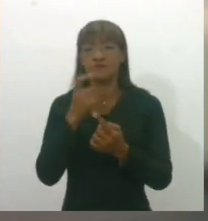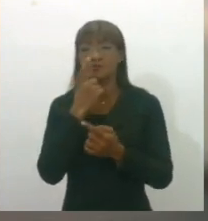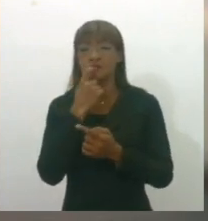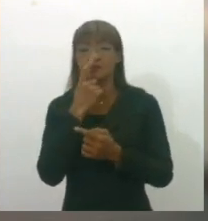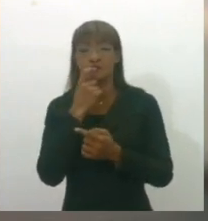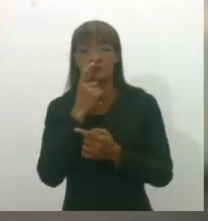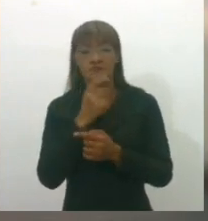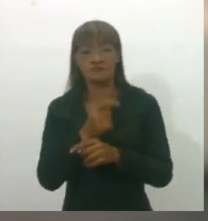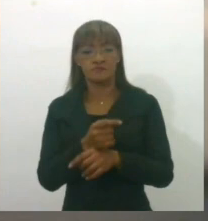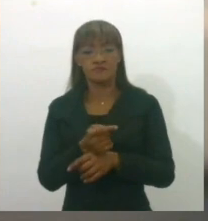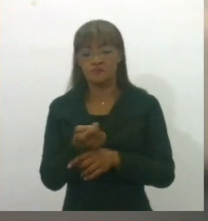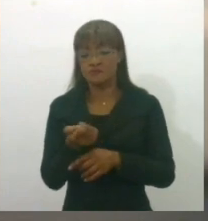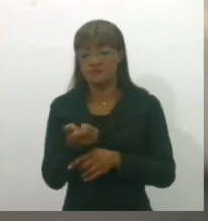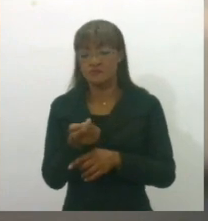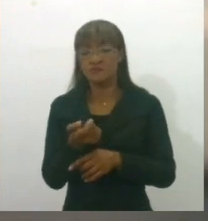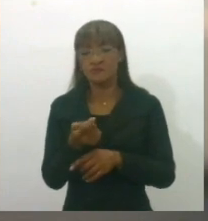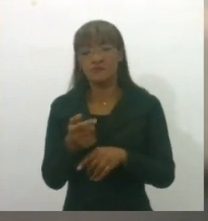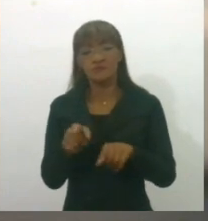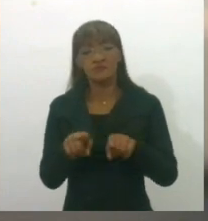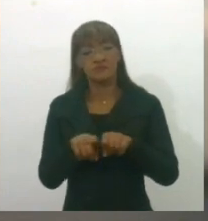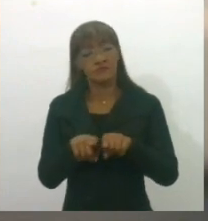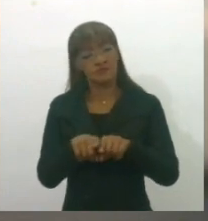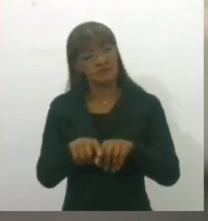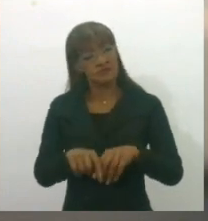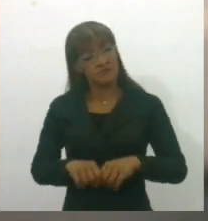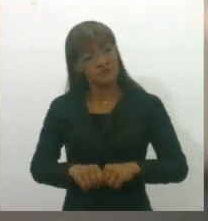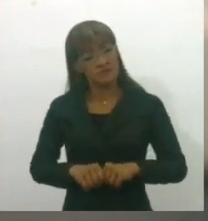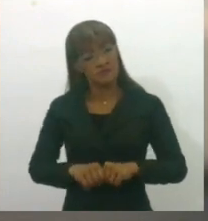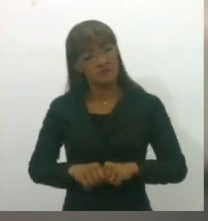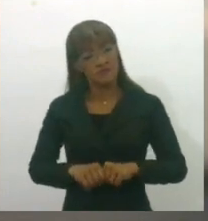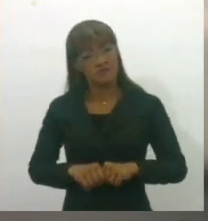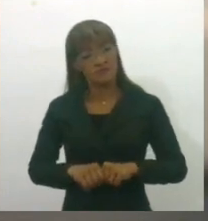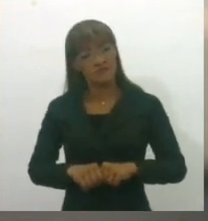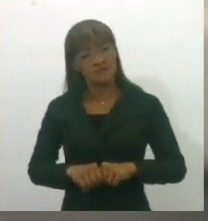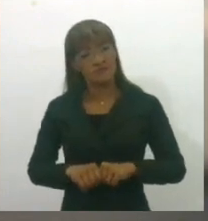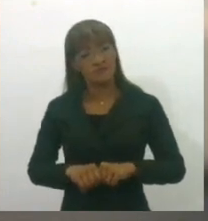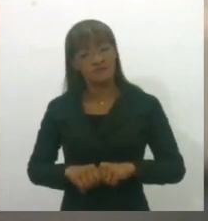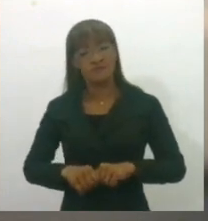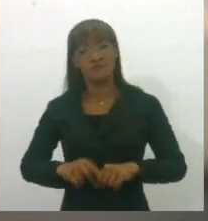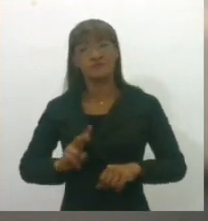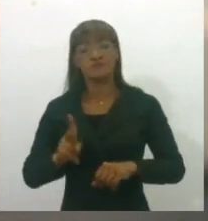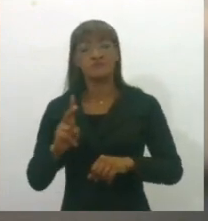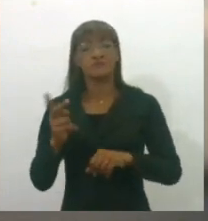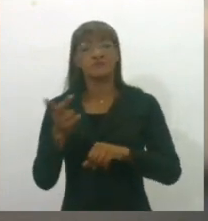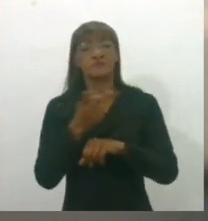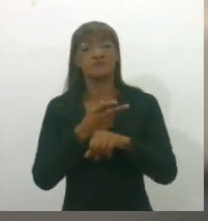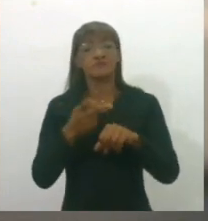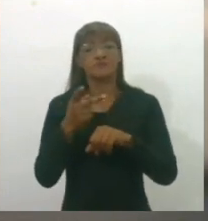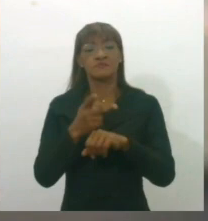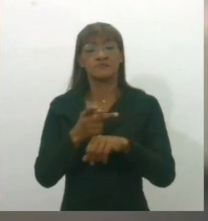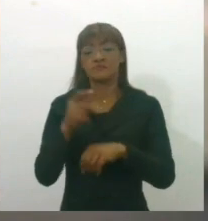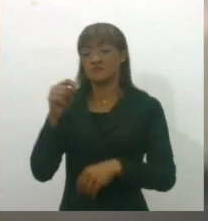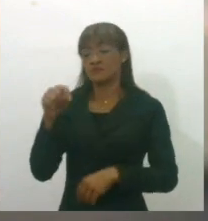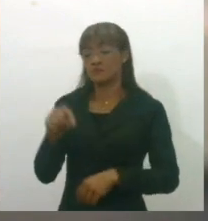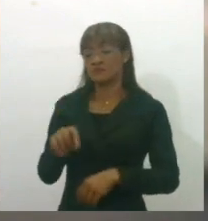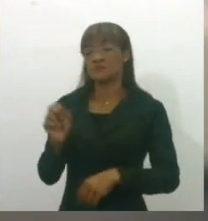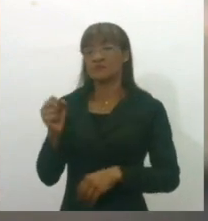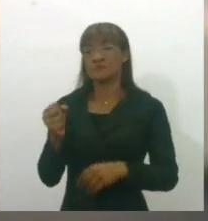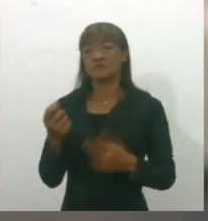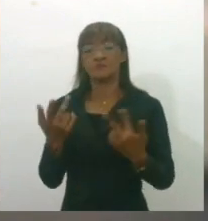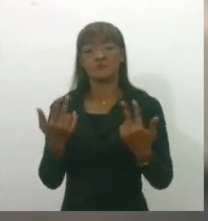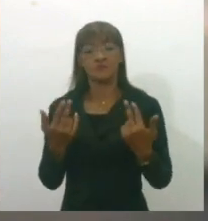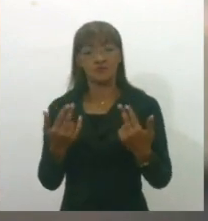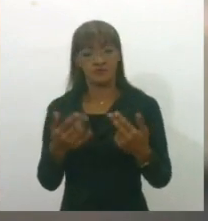é necessário a busca por doadores. Aqui em Sergipe não é diferente. A gente